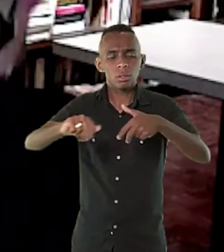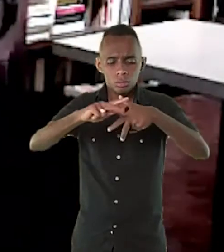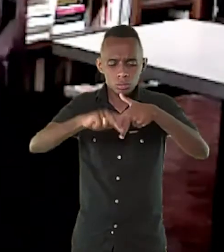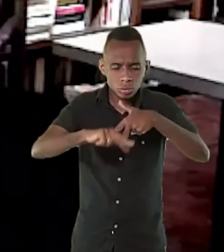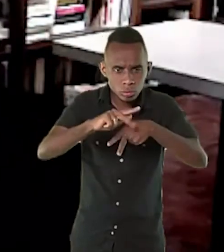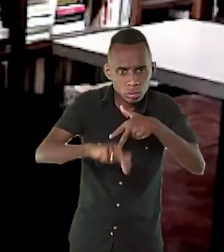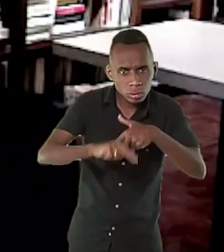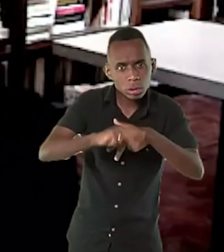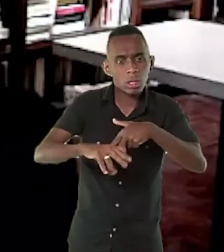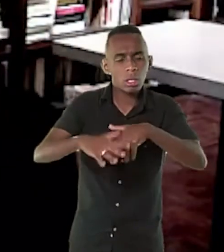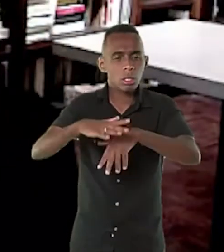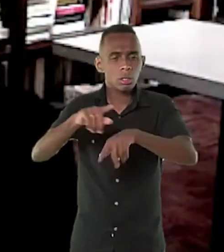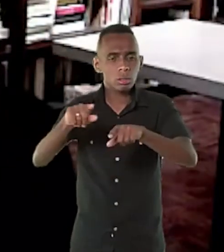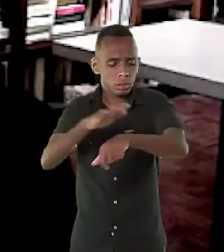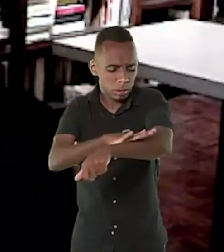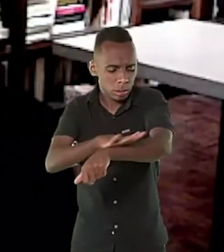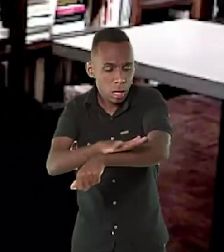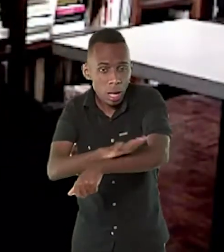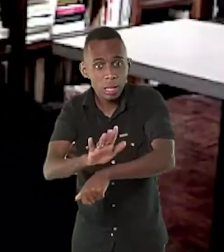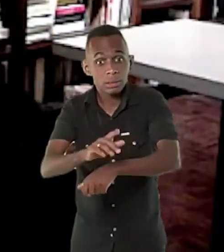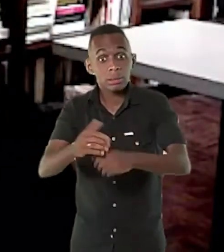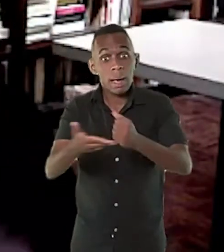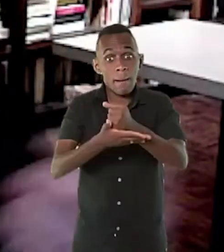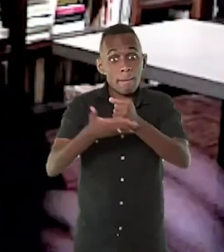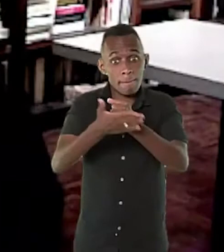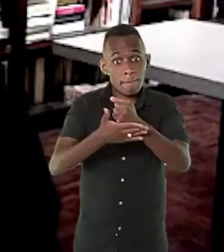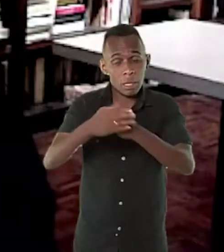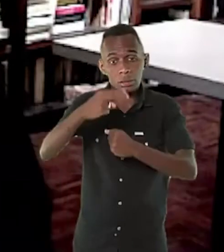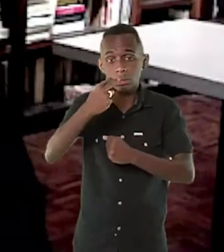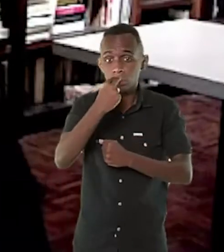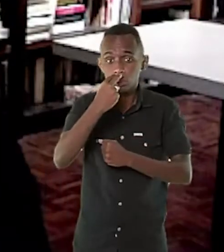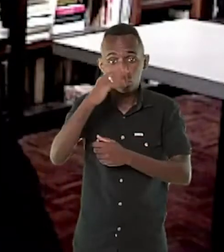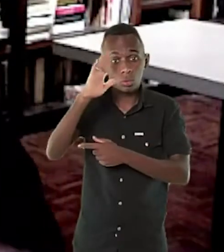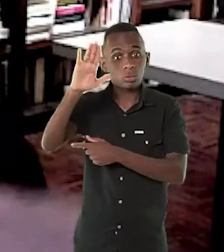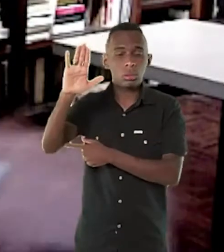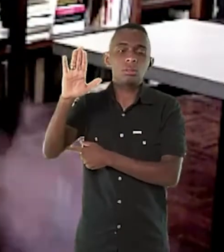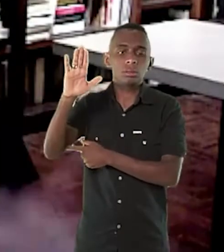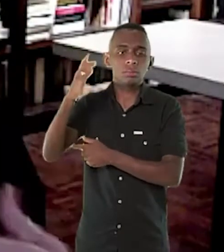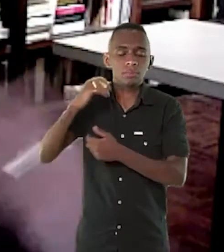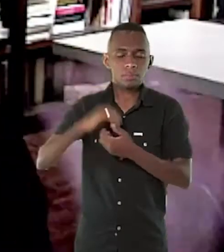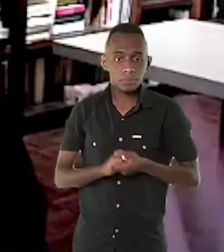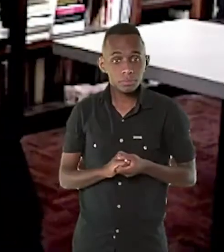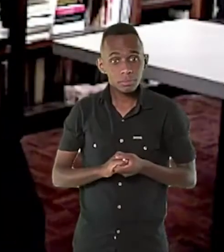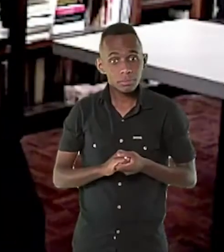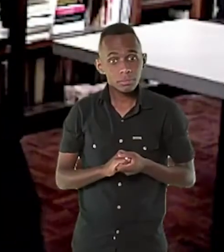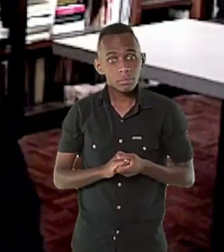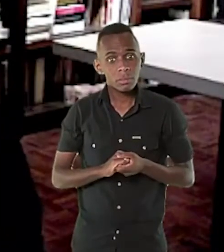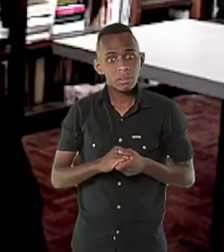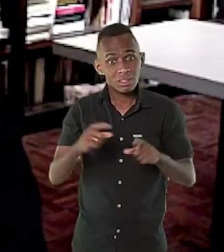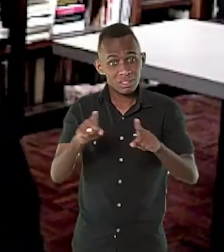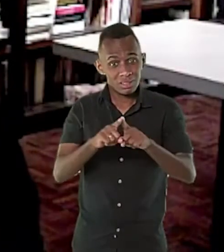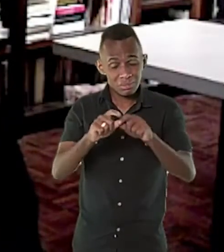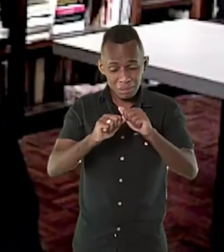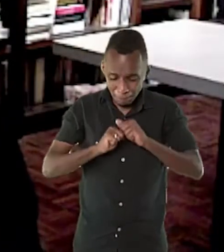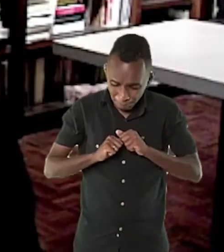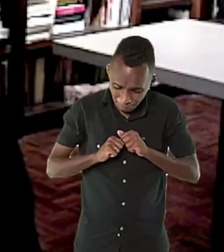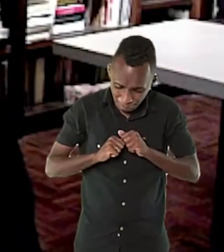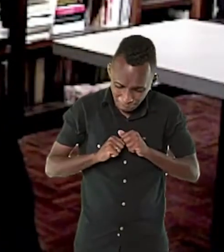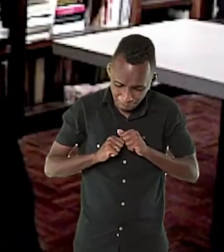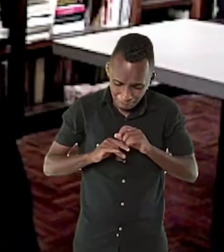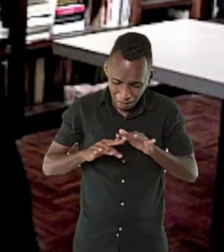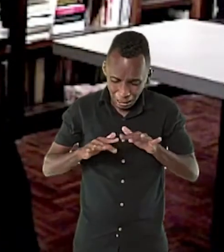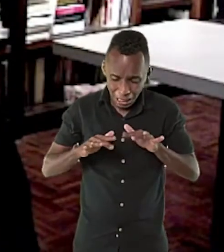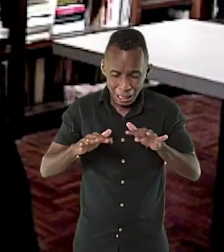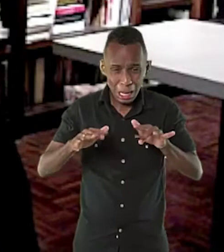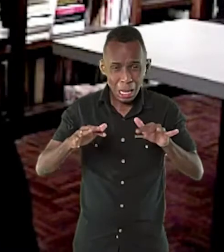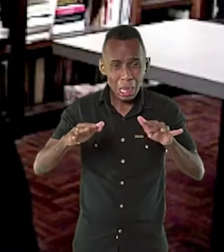dos pilares do nazismo, a eugenia, e contaminou a história da